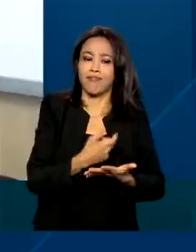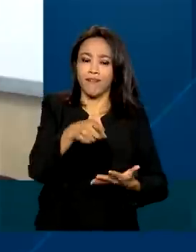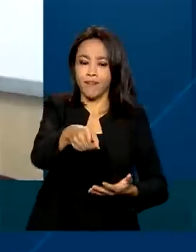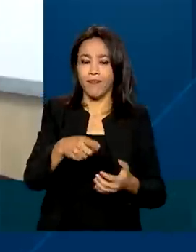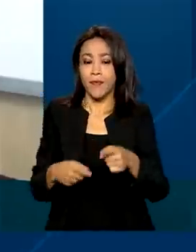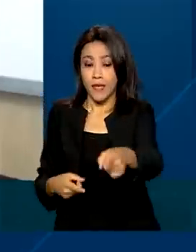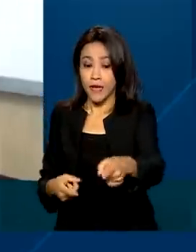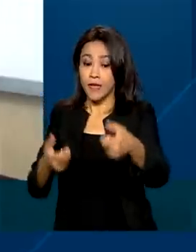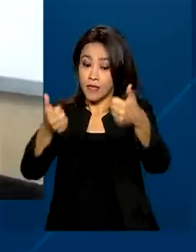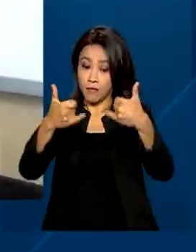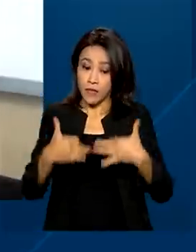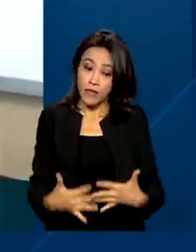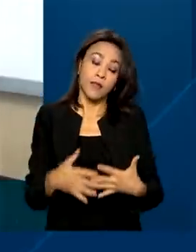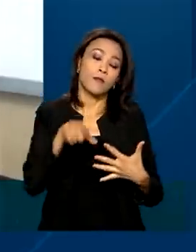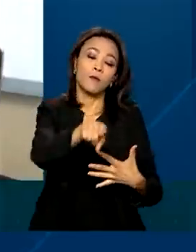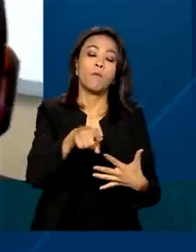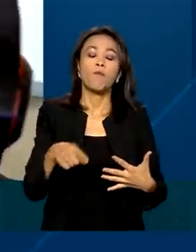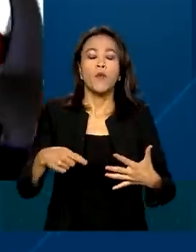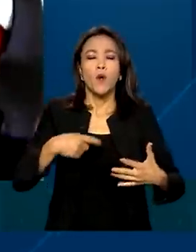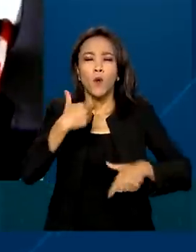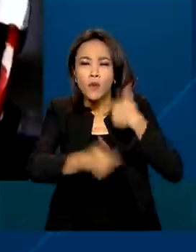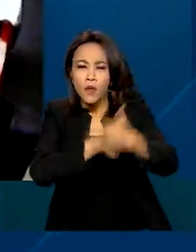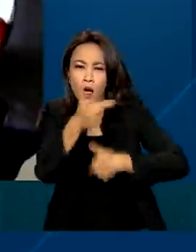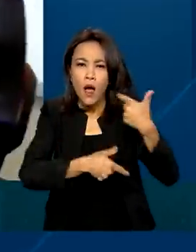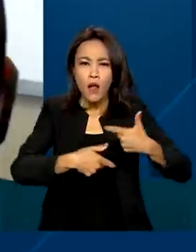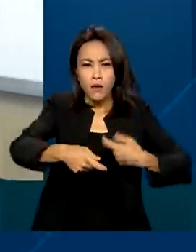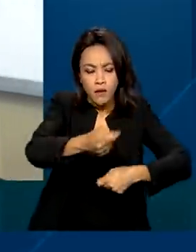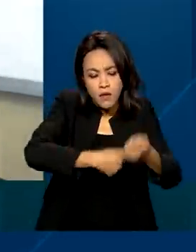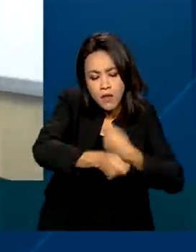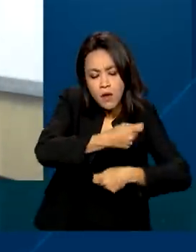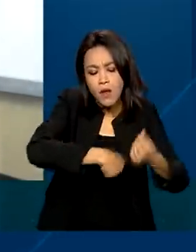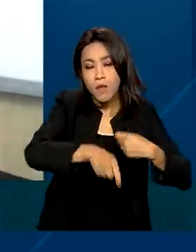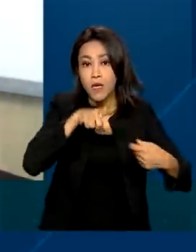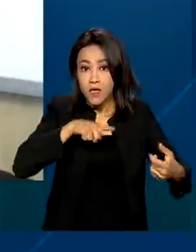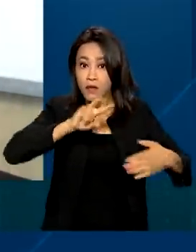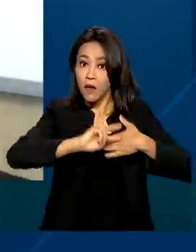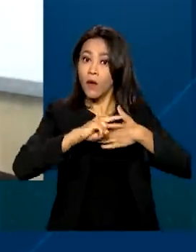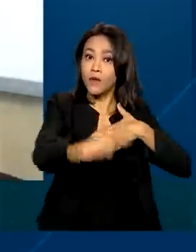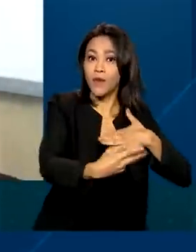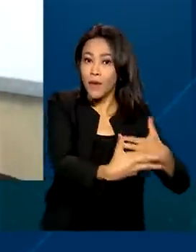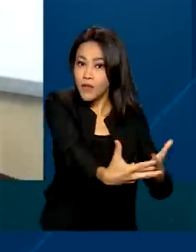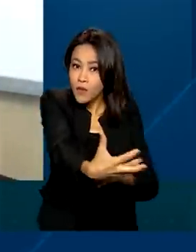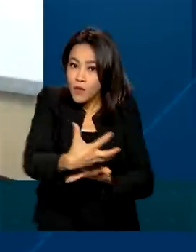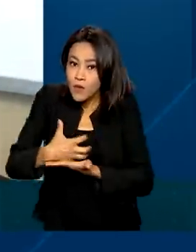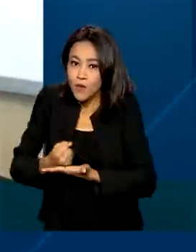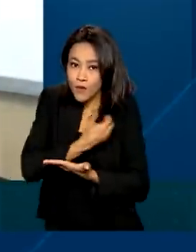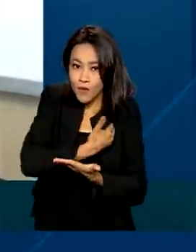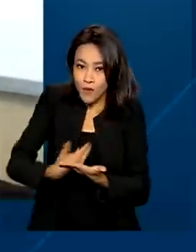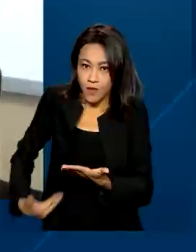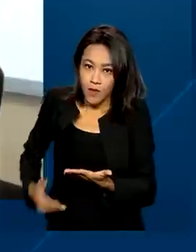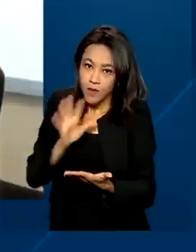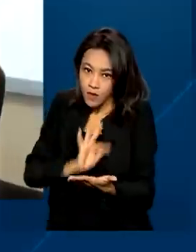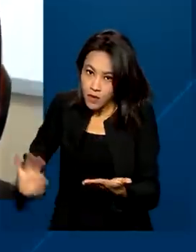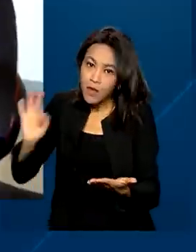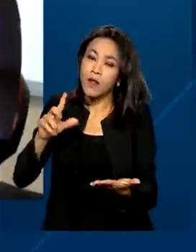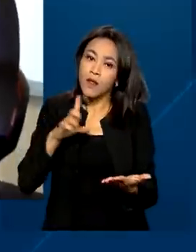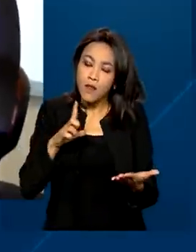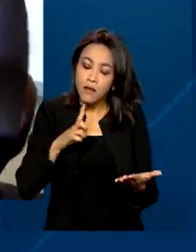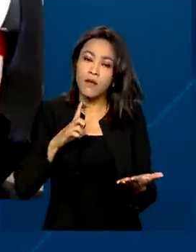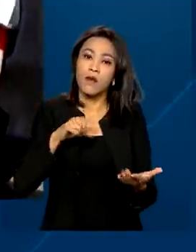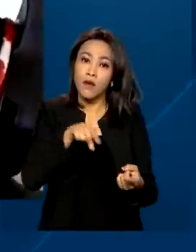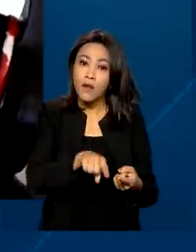é o crescimento suporte de trabalho na economia tem impacto na redação Federal por meio do aumento da arrecadação das 600